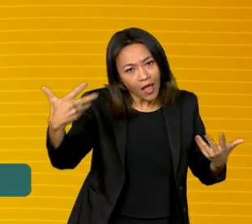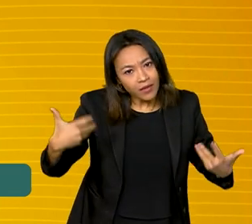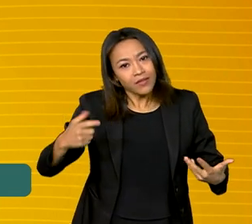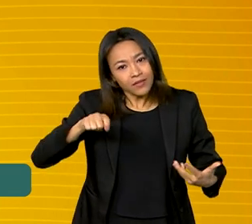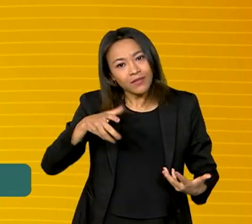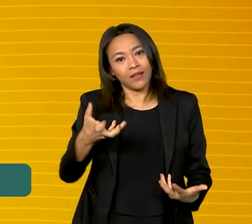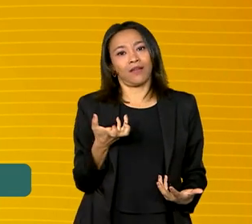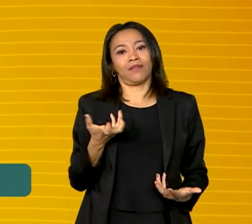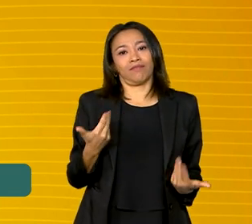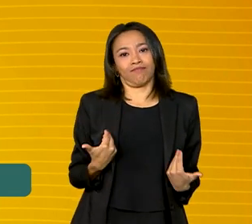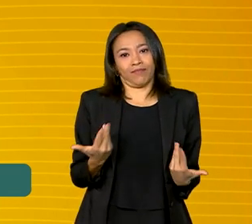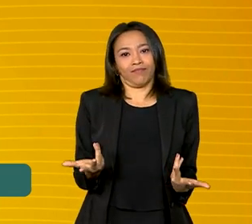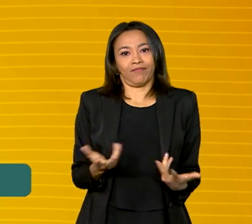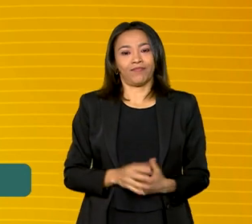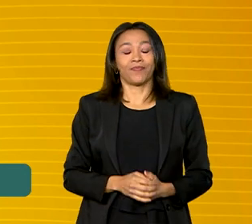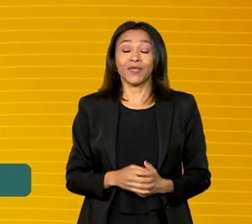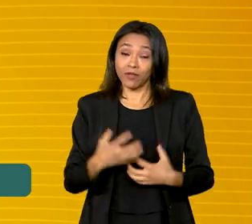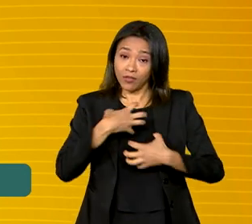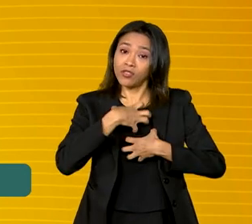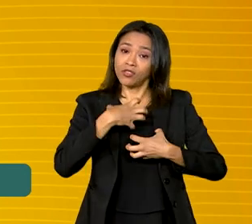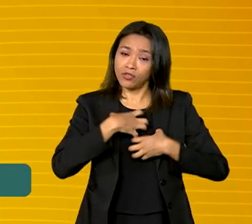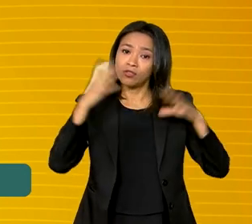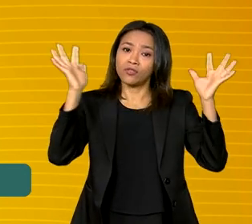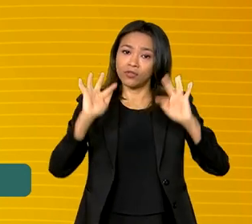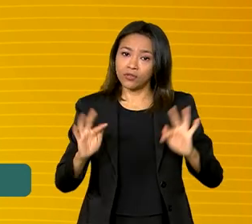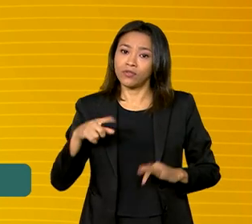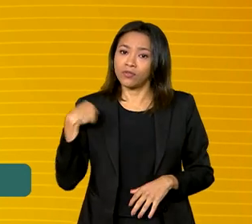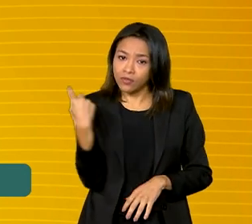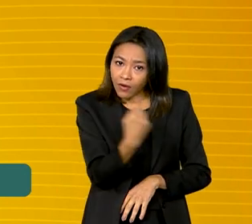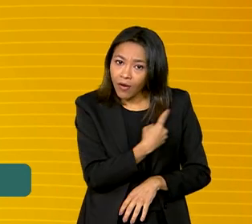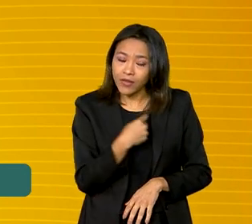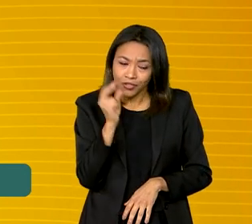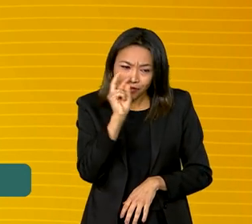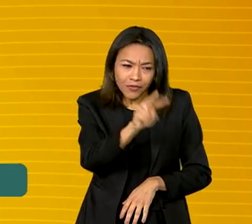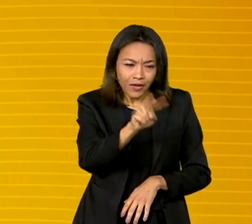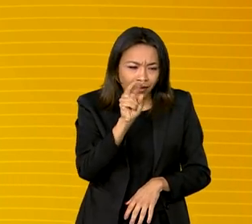Então, a gente está muito feliz em ver as coisas acontecendo,